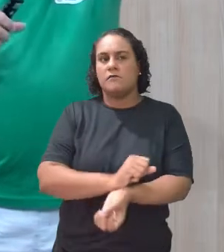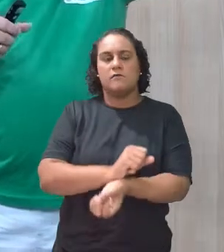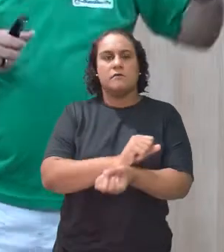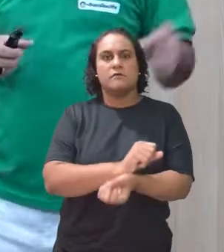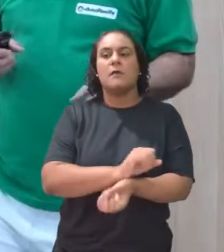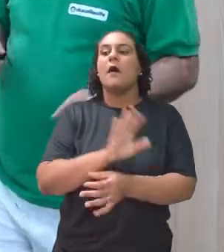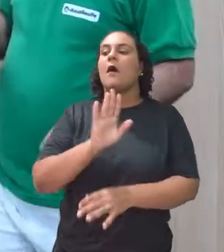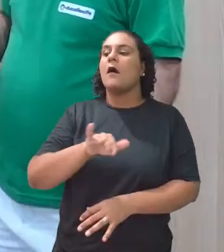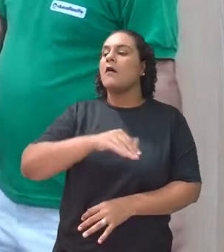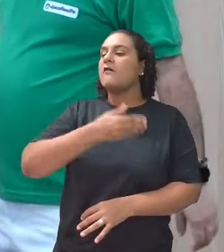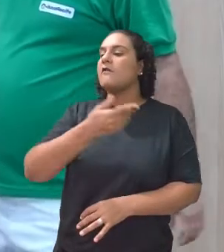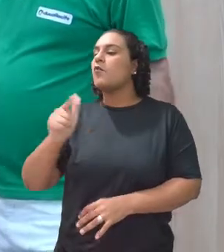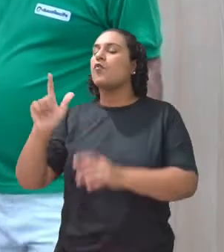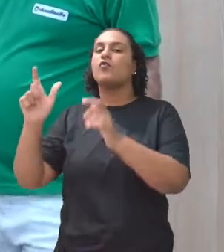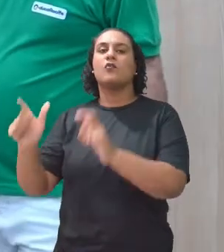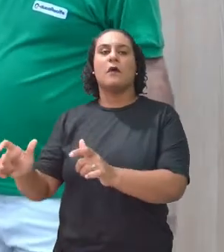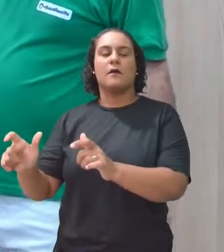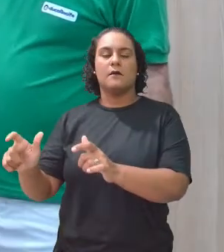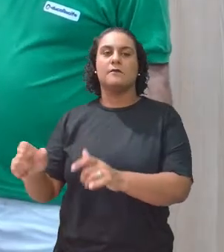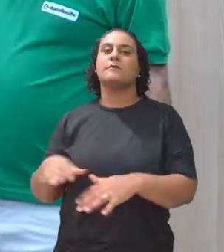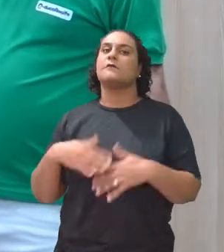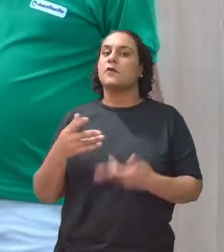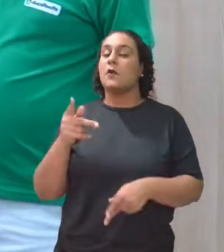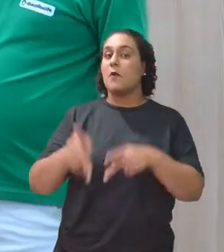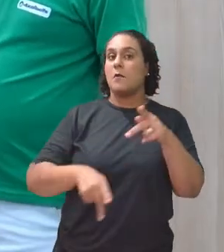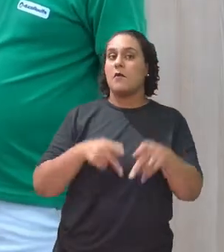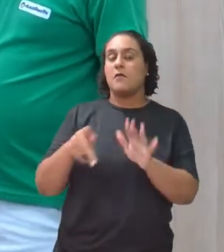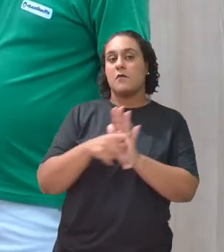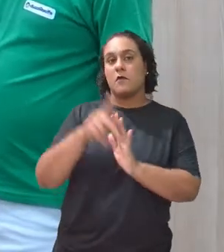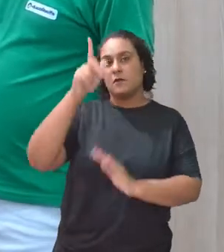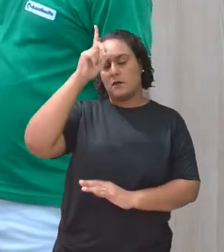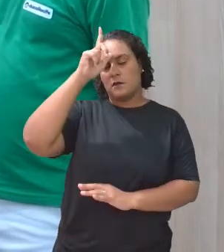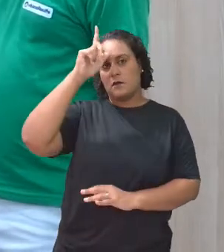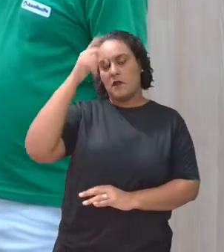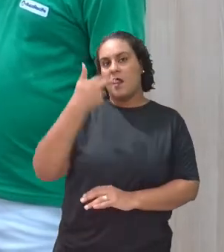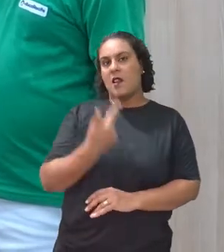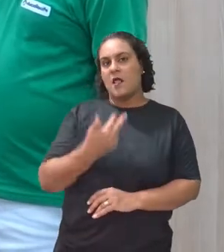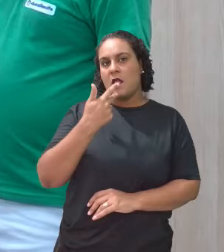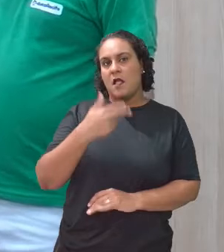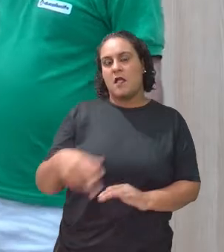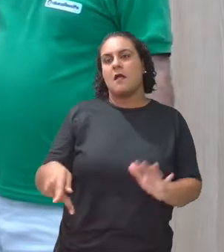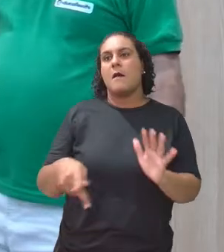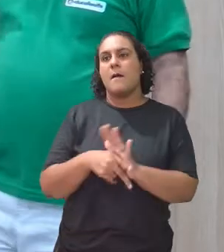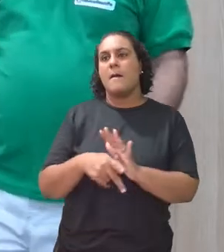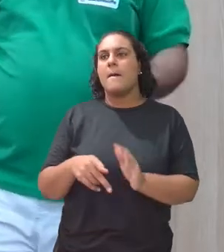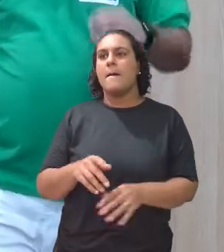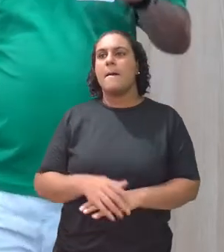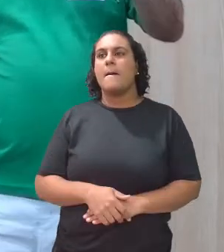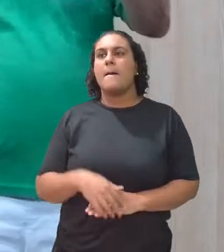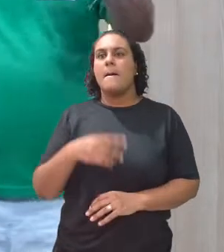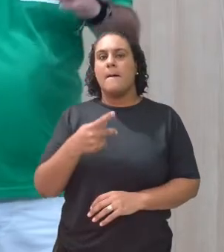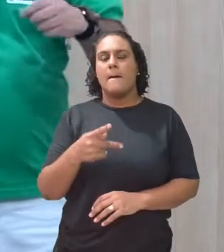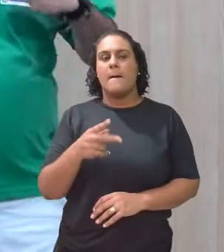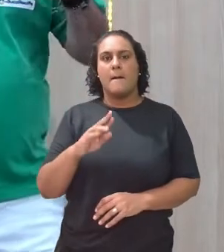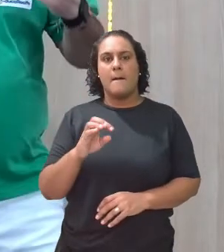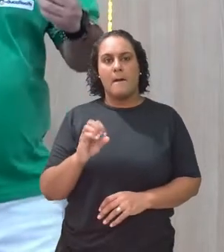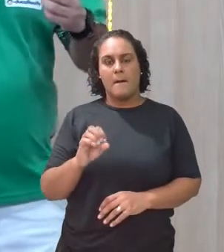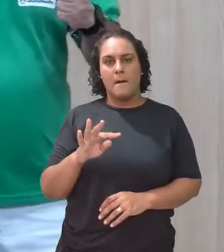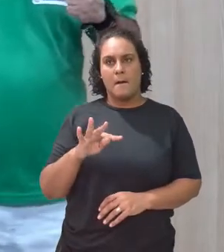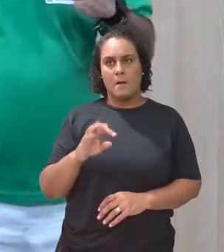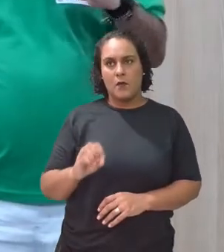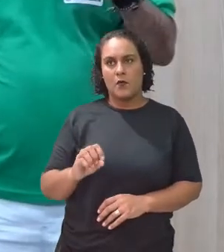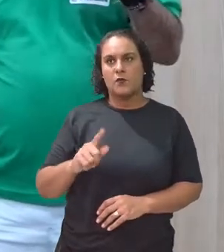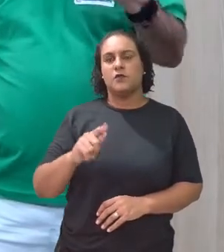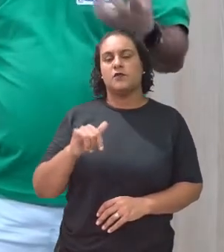migrar para outro território. Então, os povos germânicos falavam línguas proto-germânicas, né, línguas muito mais próximas,